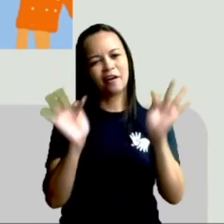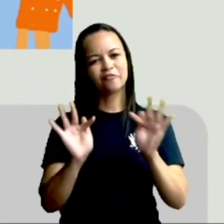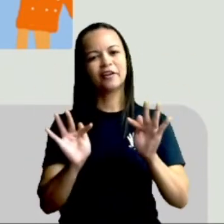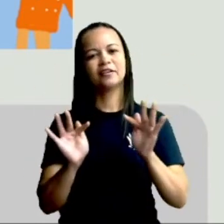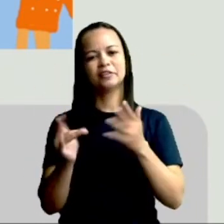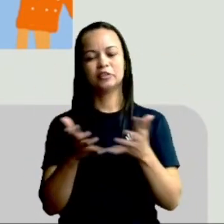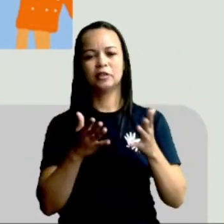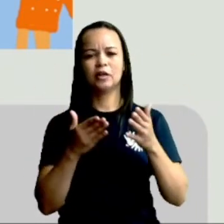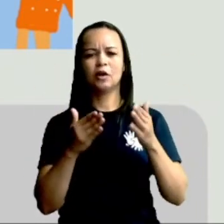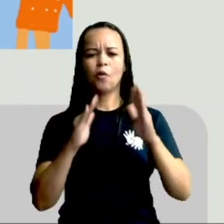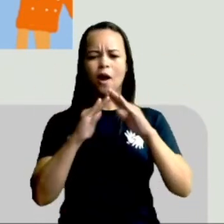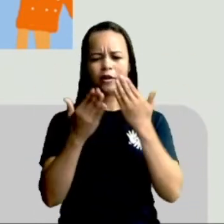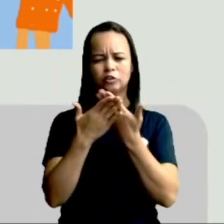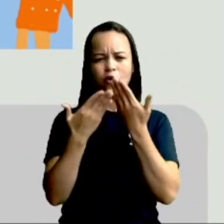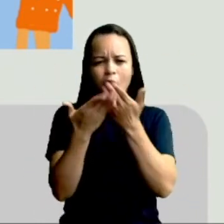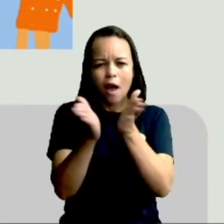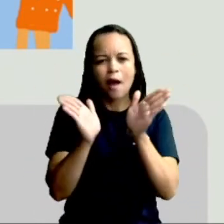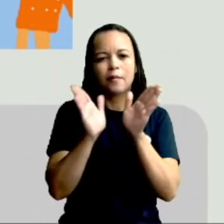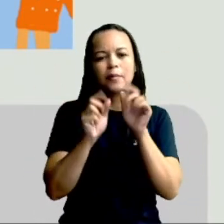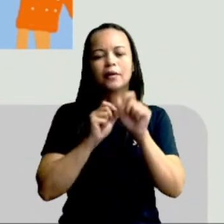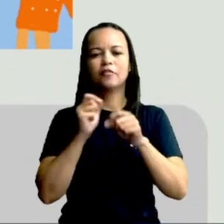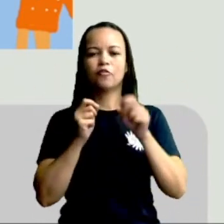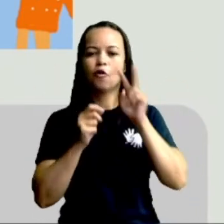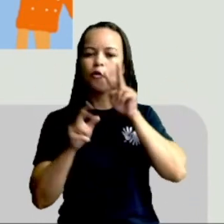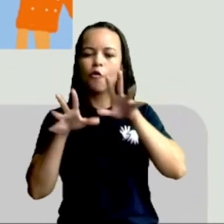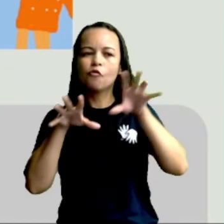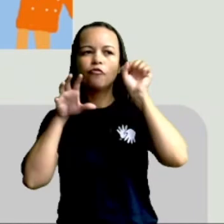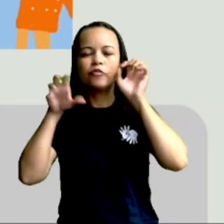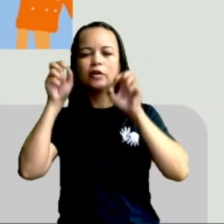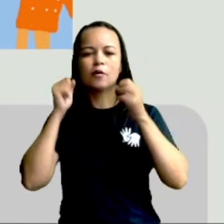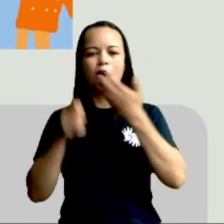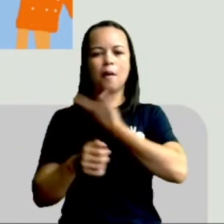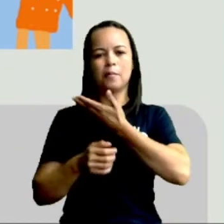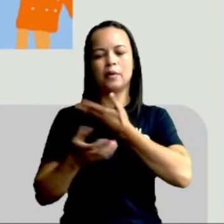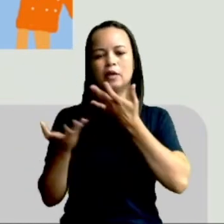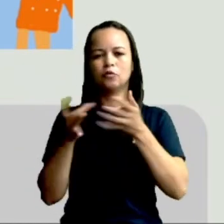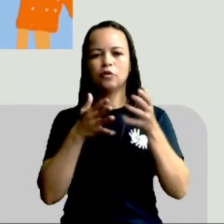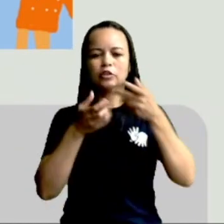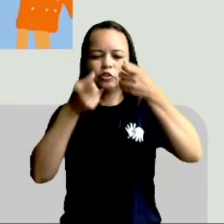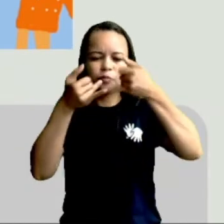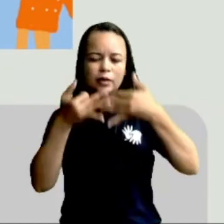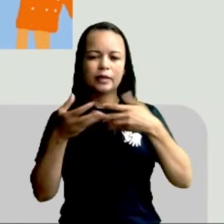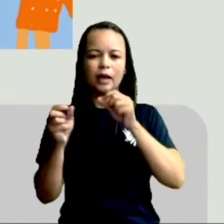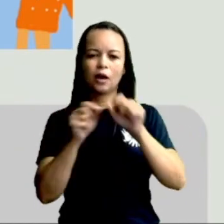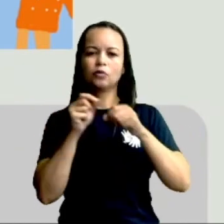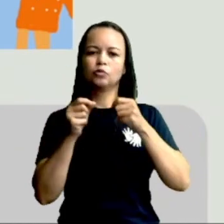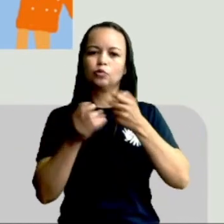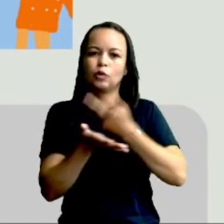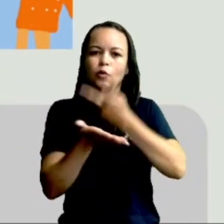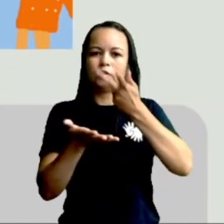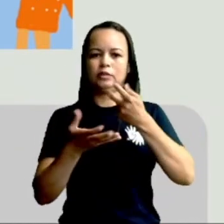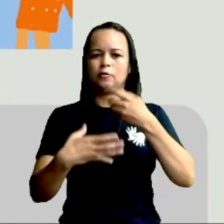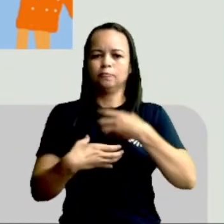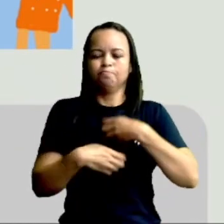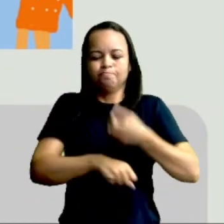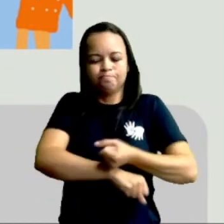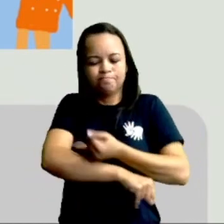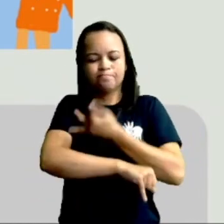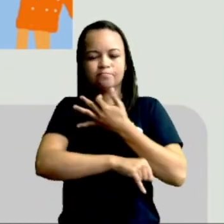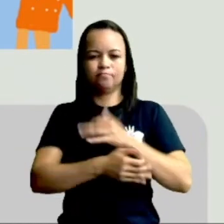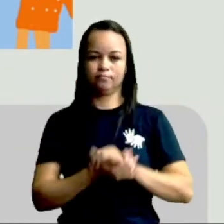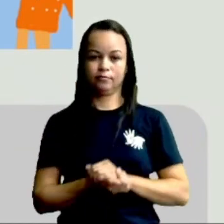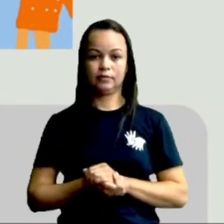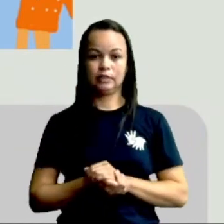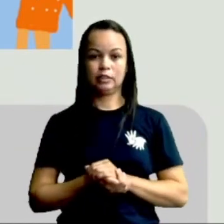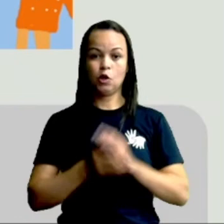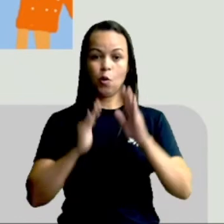escola abrir, vou ouvir os meus amigos com atenção, falarem do que aconteceu com muita emoção. Quando a minha escola